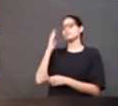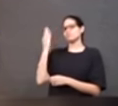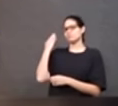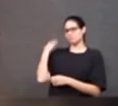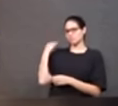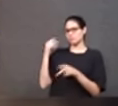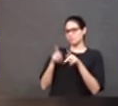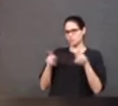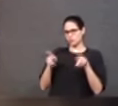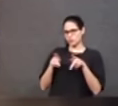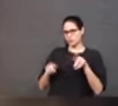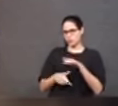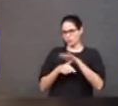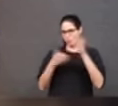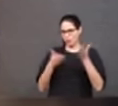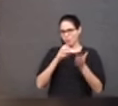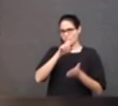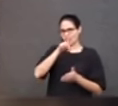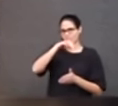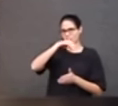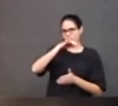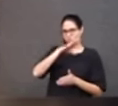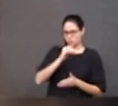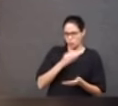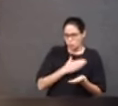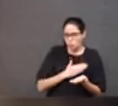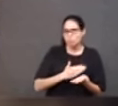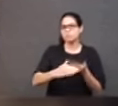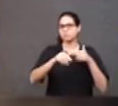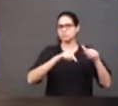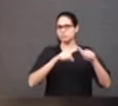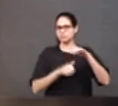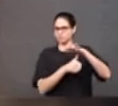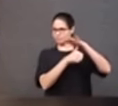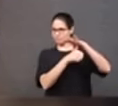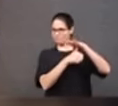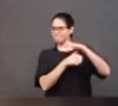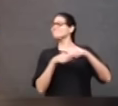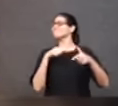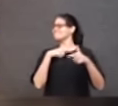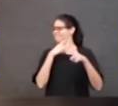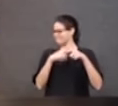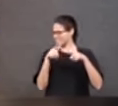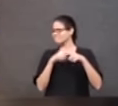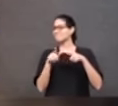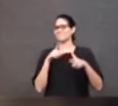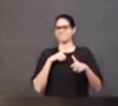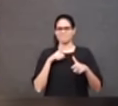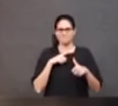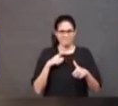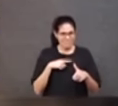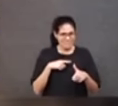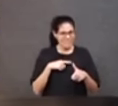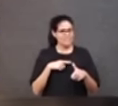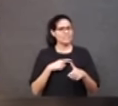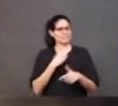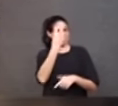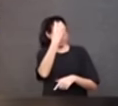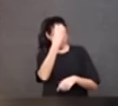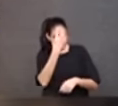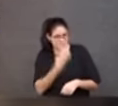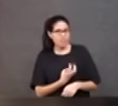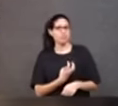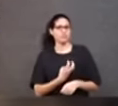2012, encontrou inúmeros problemas e enfrentou várias dificuldades decorrentes de graves situações que não